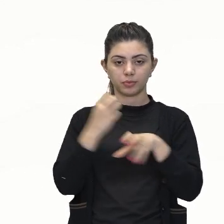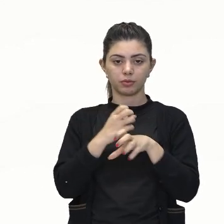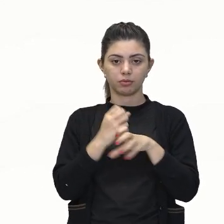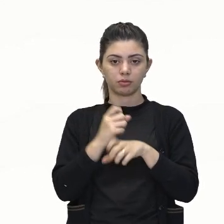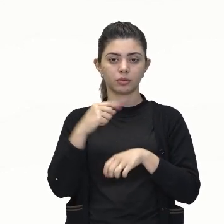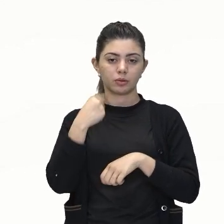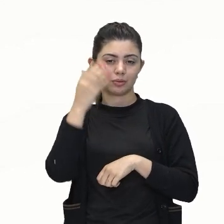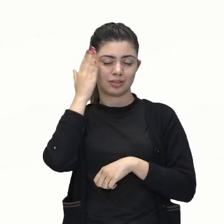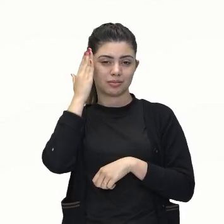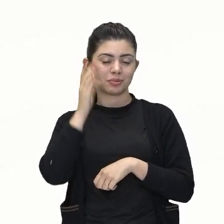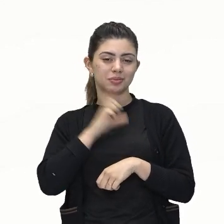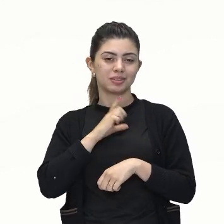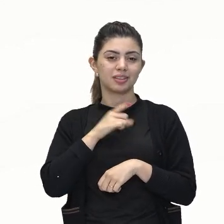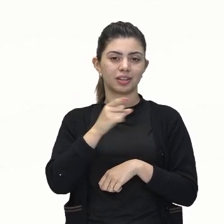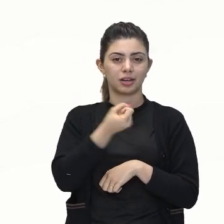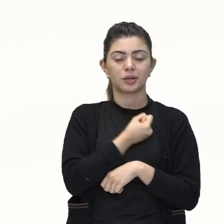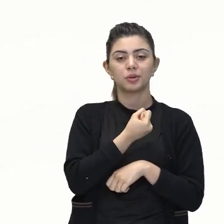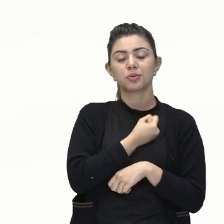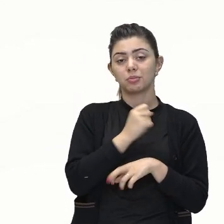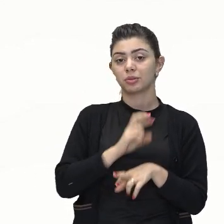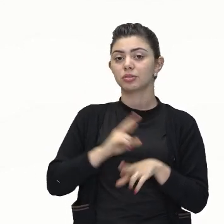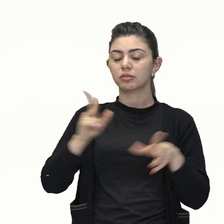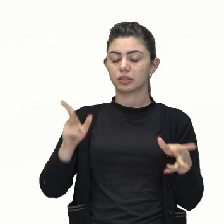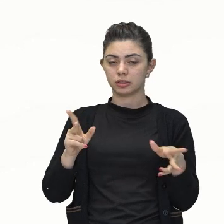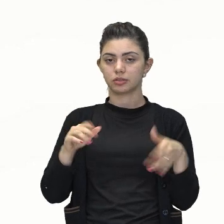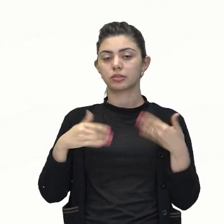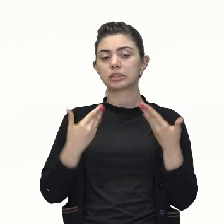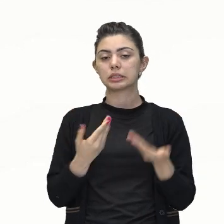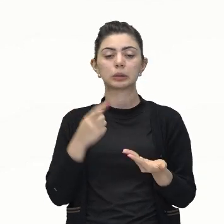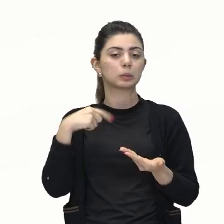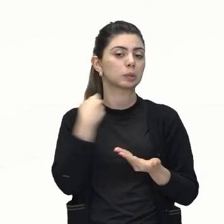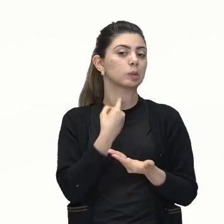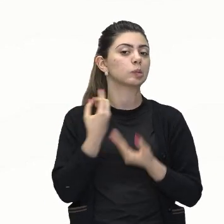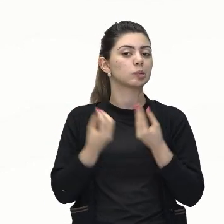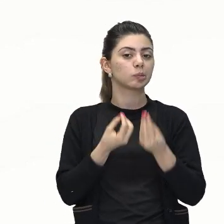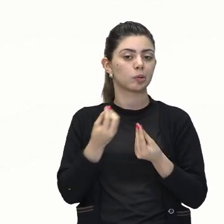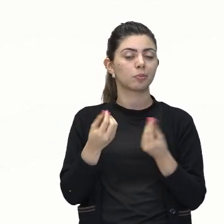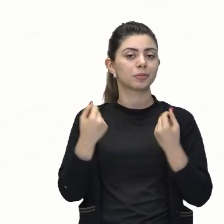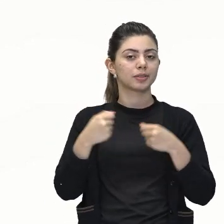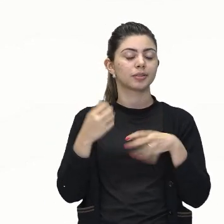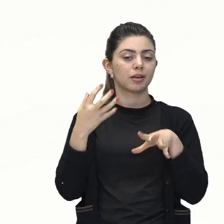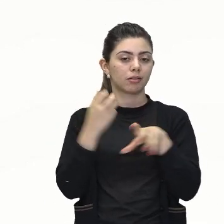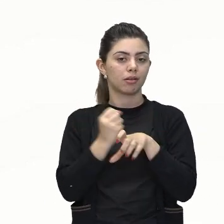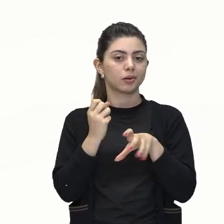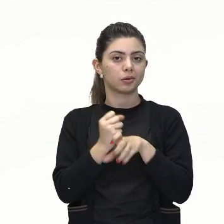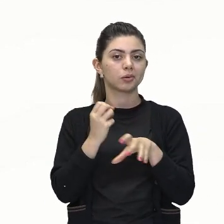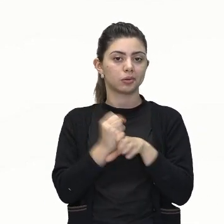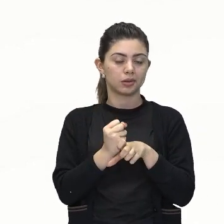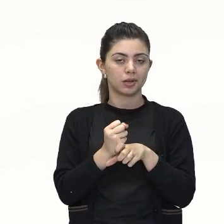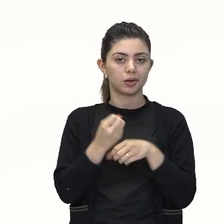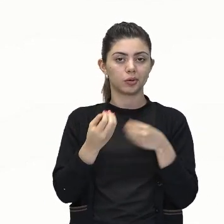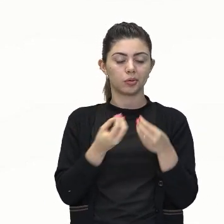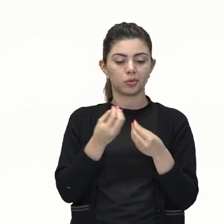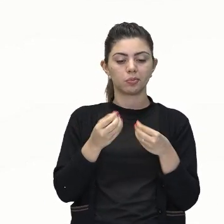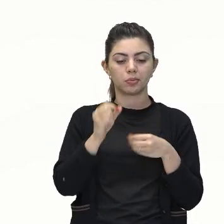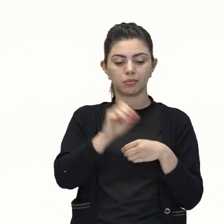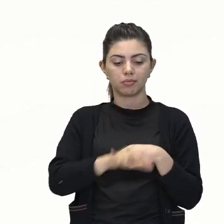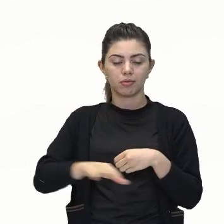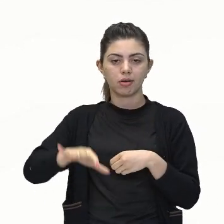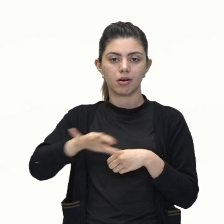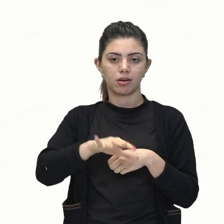diferentes, automaticamente, então, eu vou pegar e calcular a área multiplicando esses